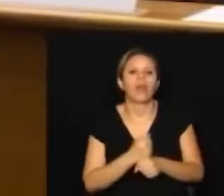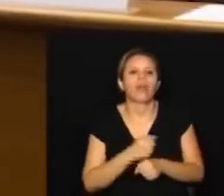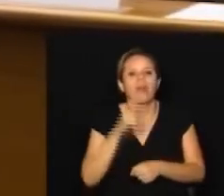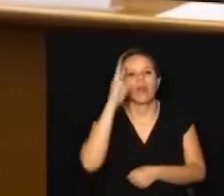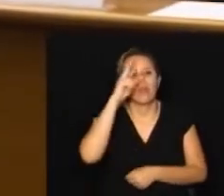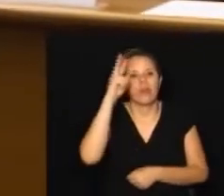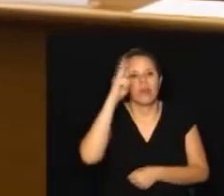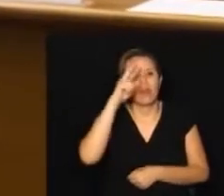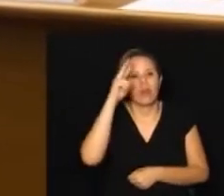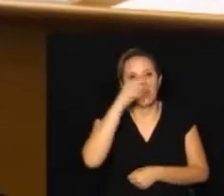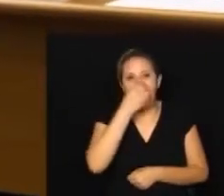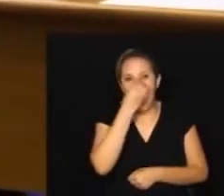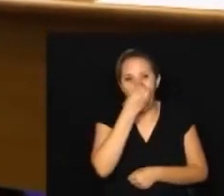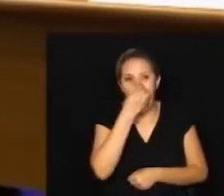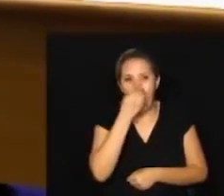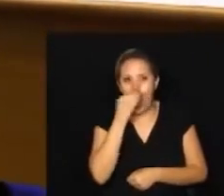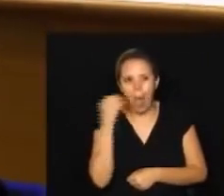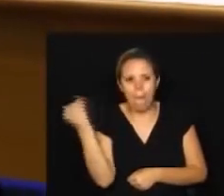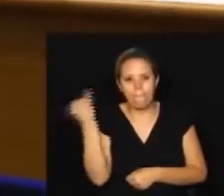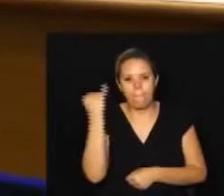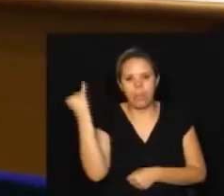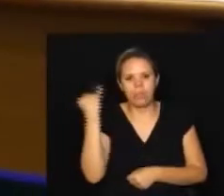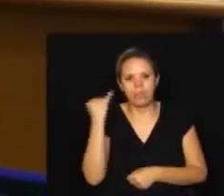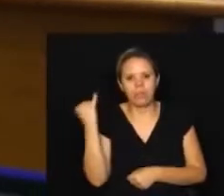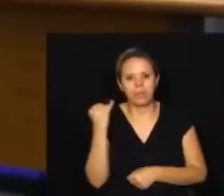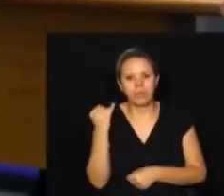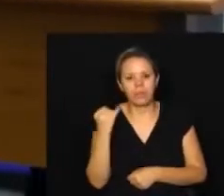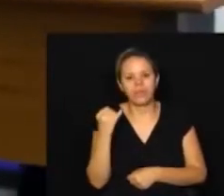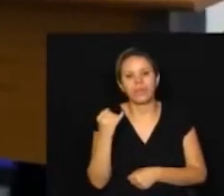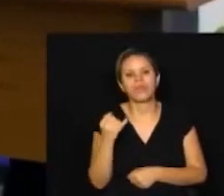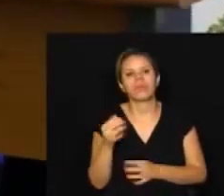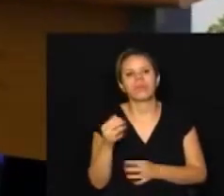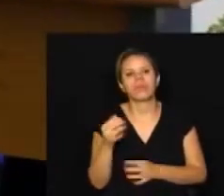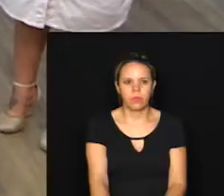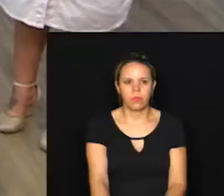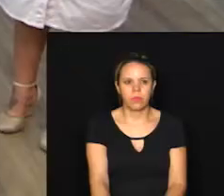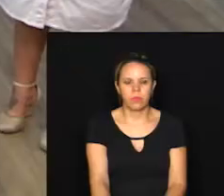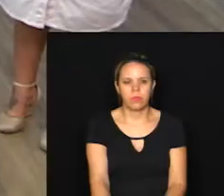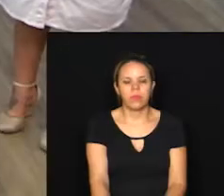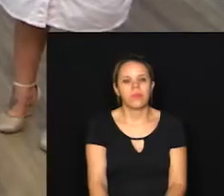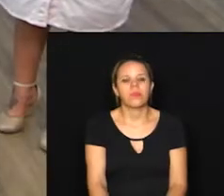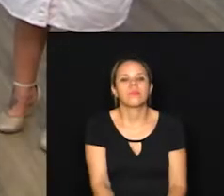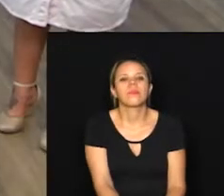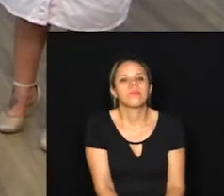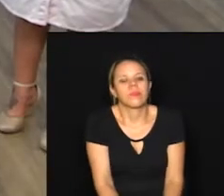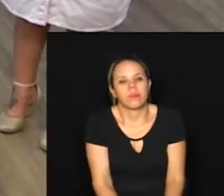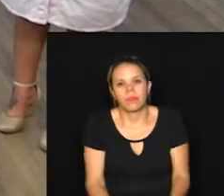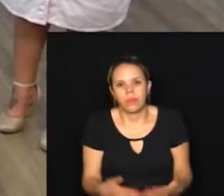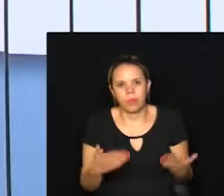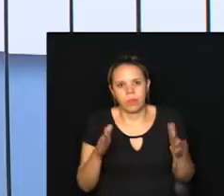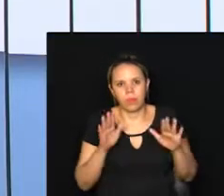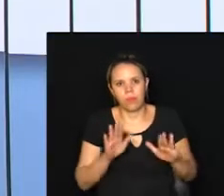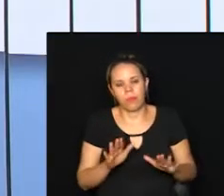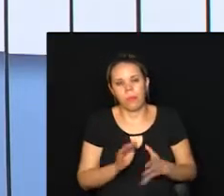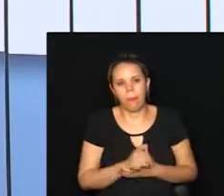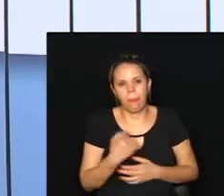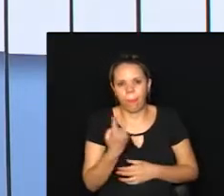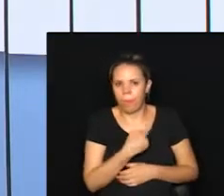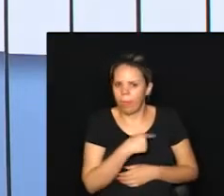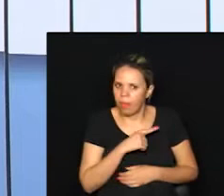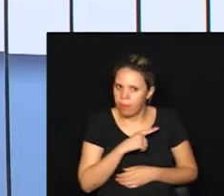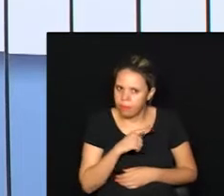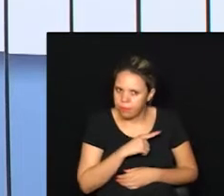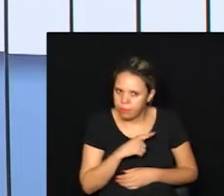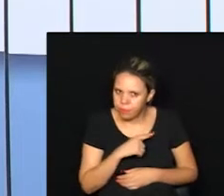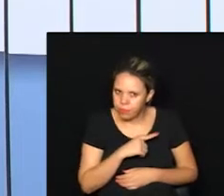da absoluta importância da prevenção do câncer de mama. E apesar de nós termos